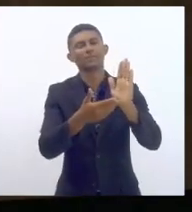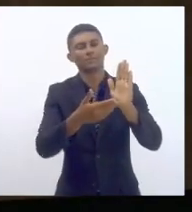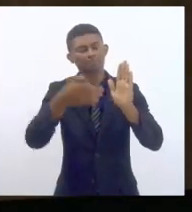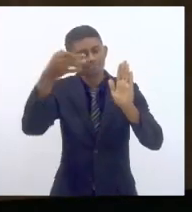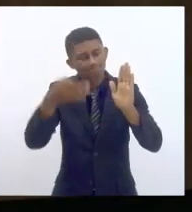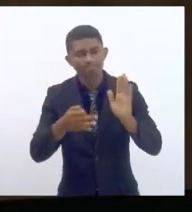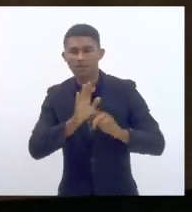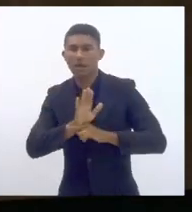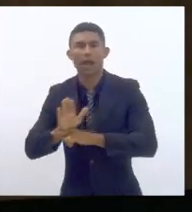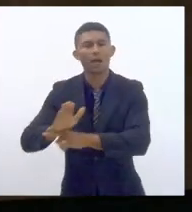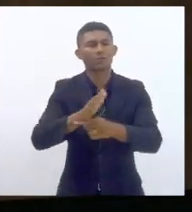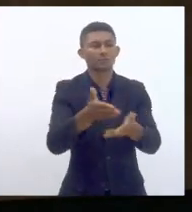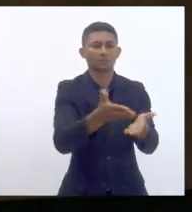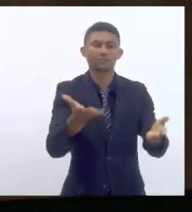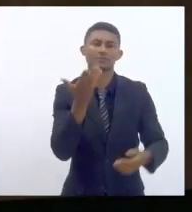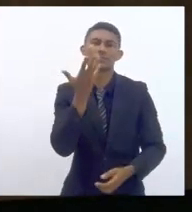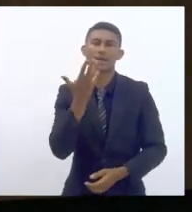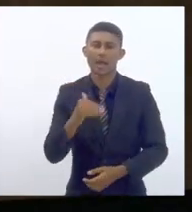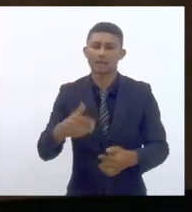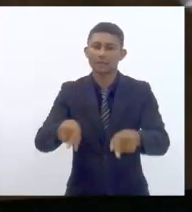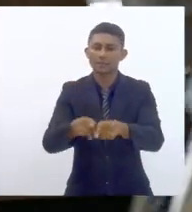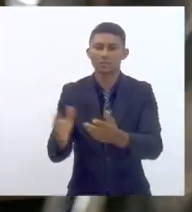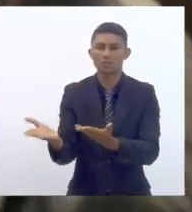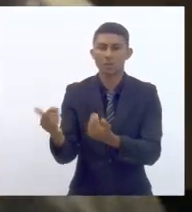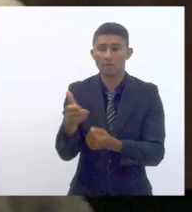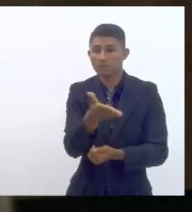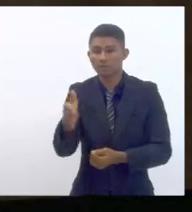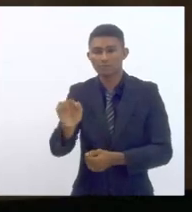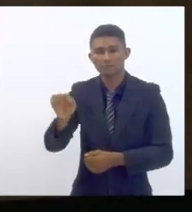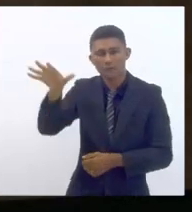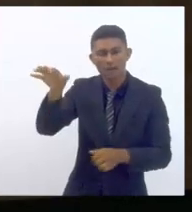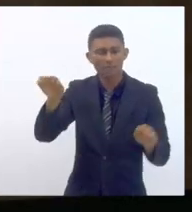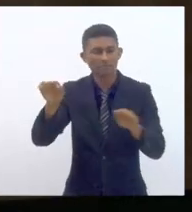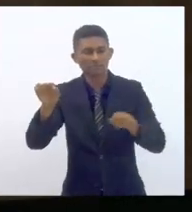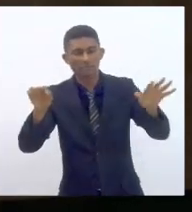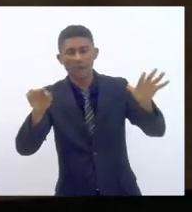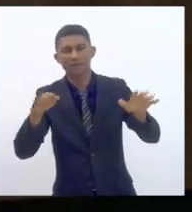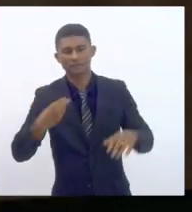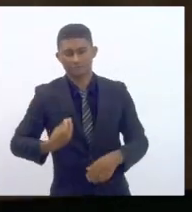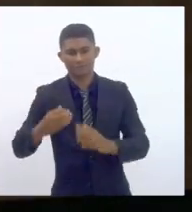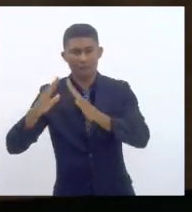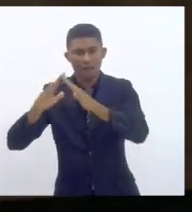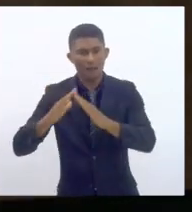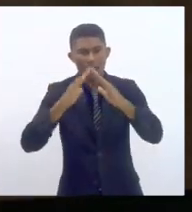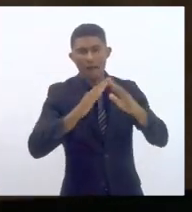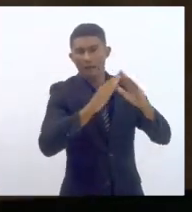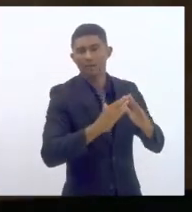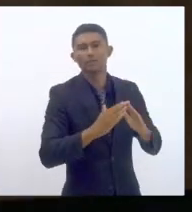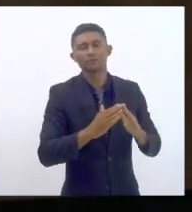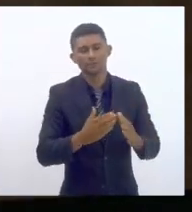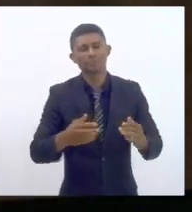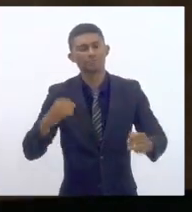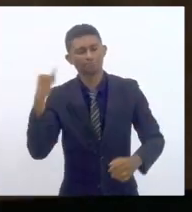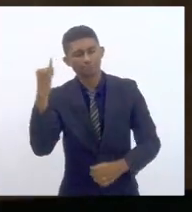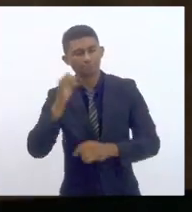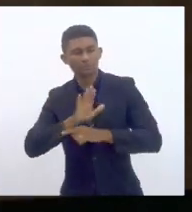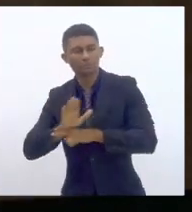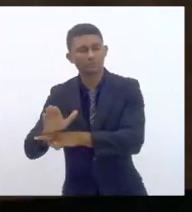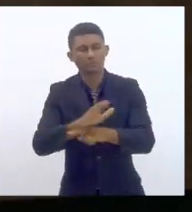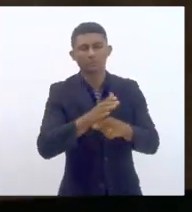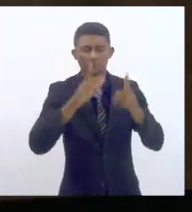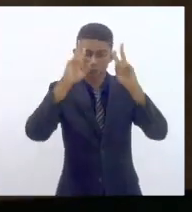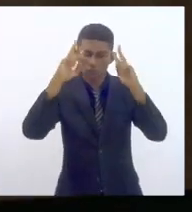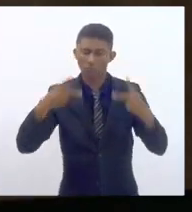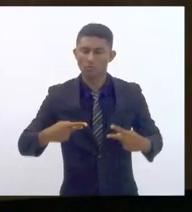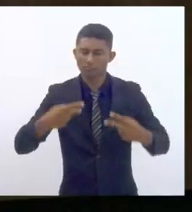de crianças e adolescentes dentro das favelas e que, sem dúvida nenhuma, devem ser reconhecidas na sua integridade humana.